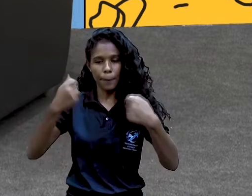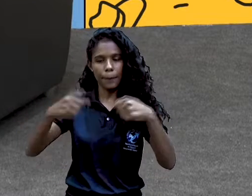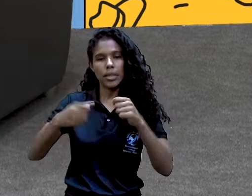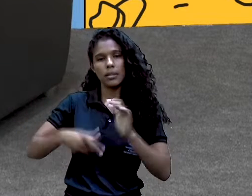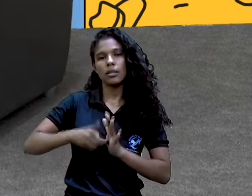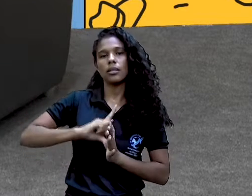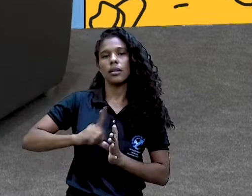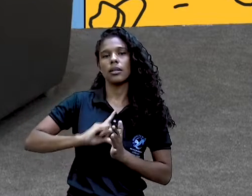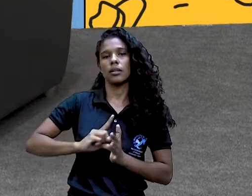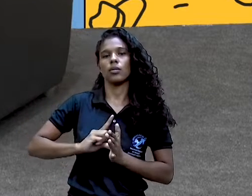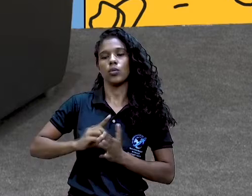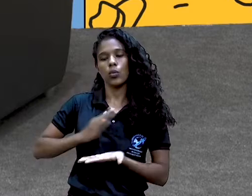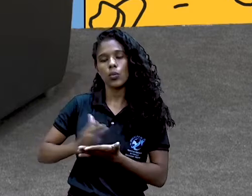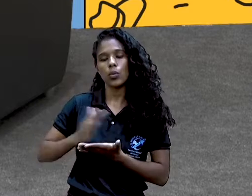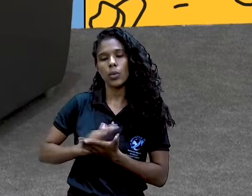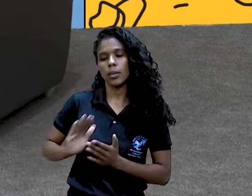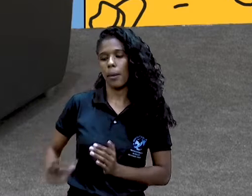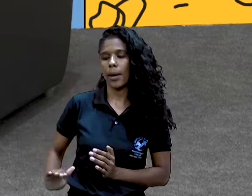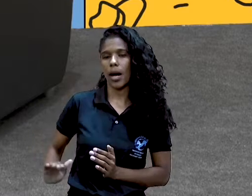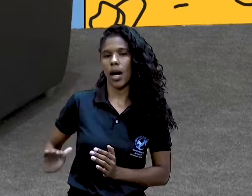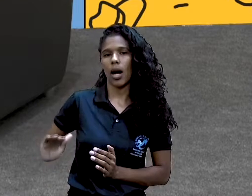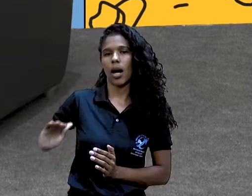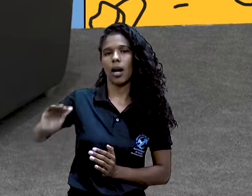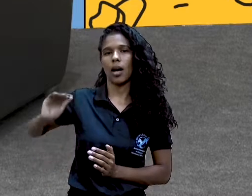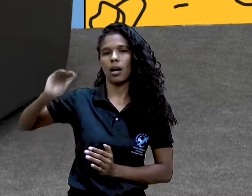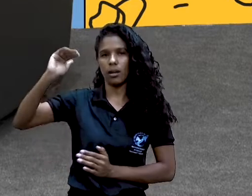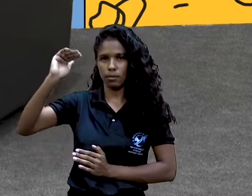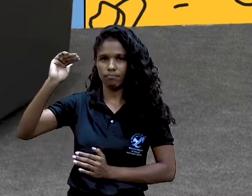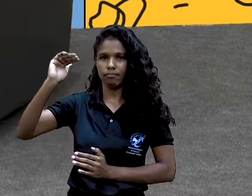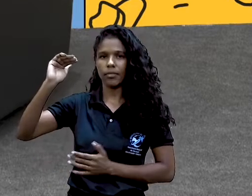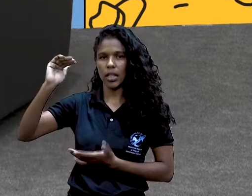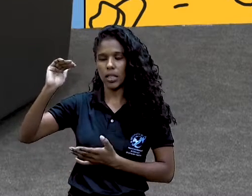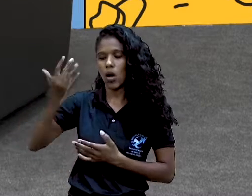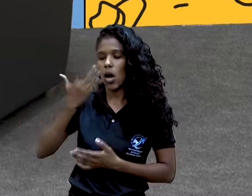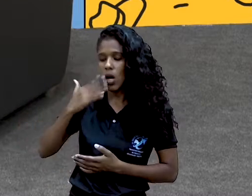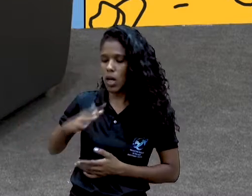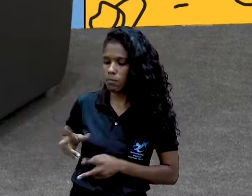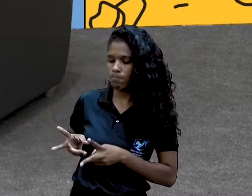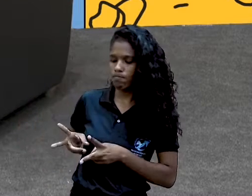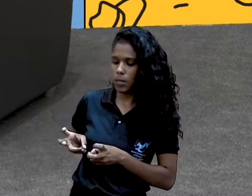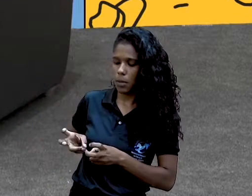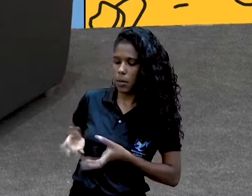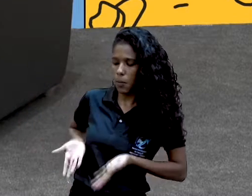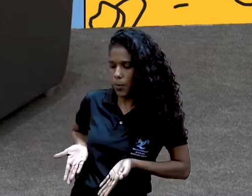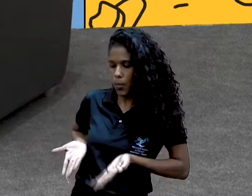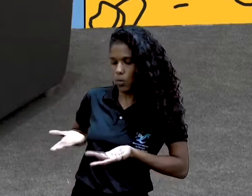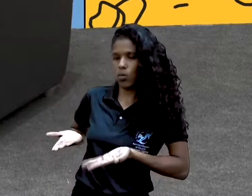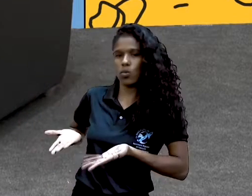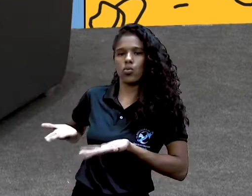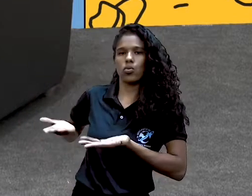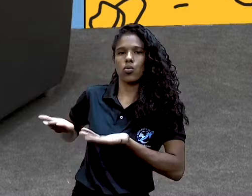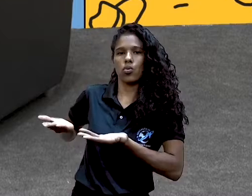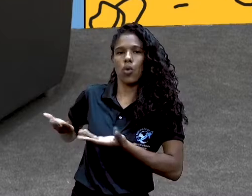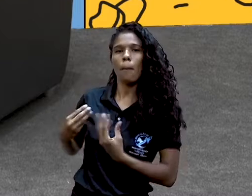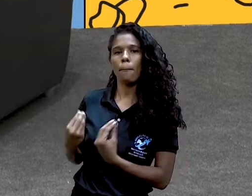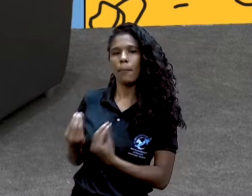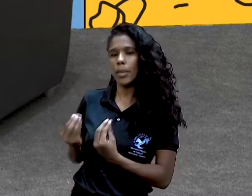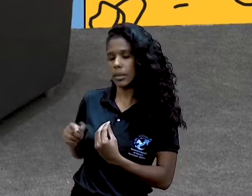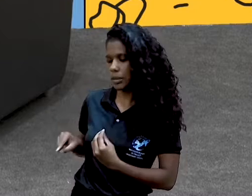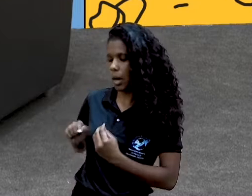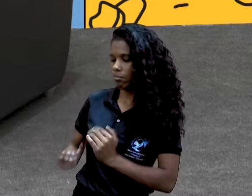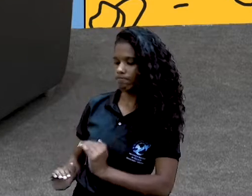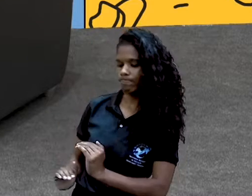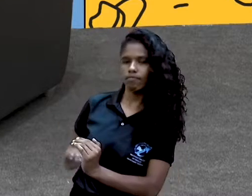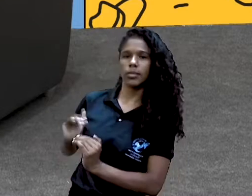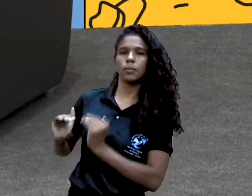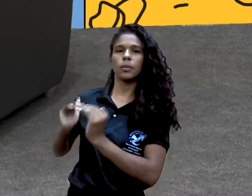nós precisamos perceber isso na idade de uma criança. Quando ele tem a flor da pele, o seu